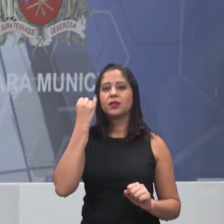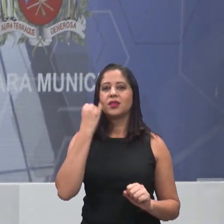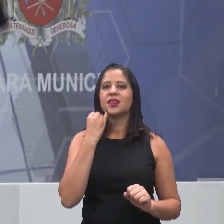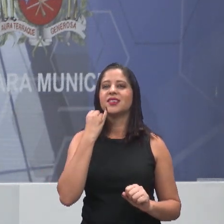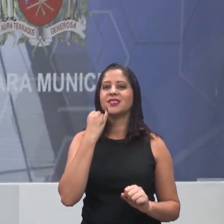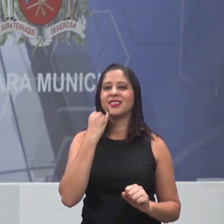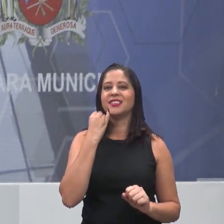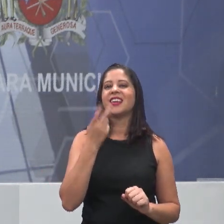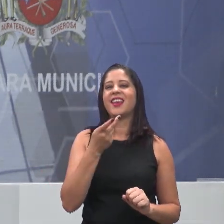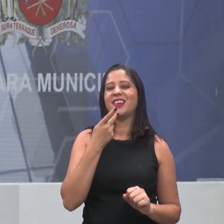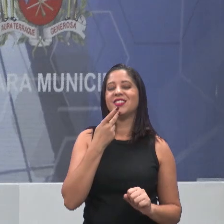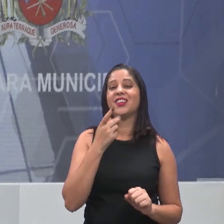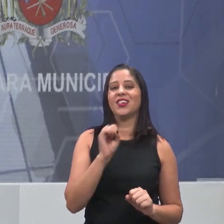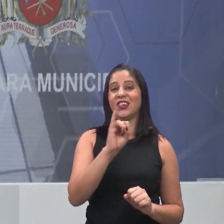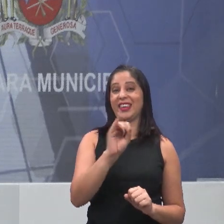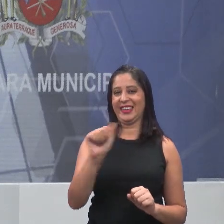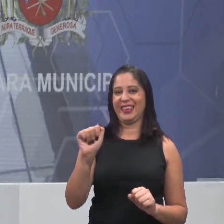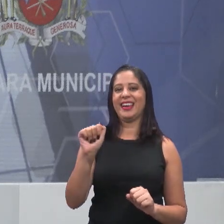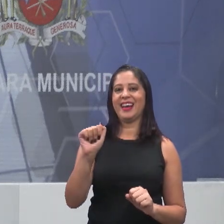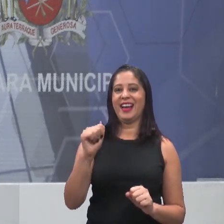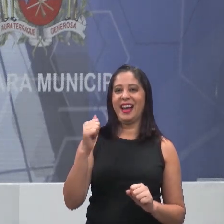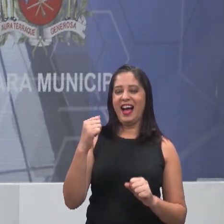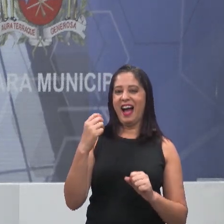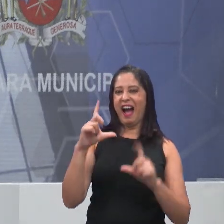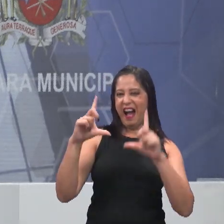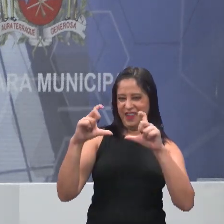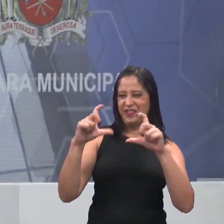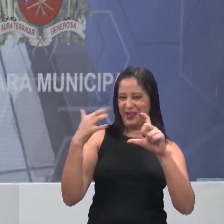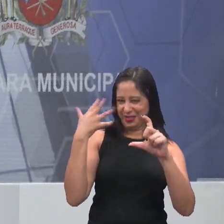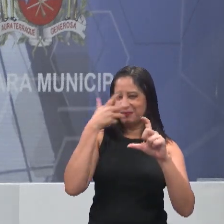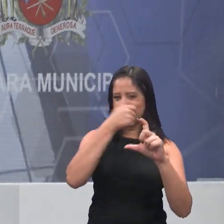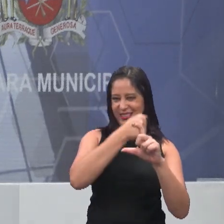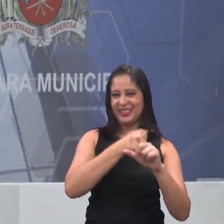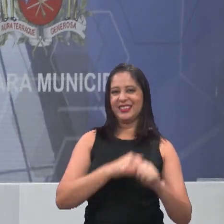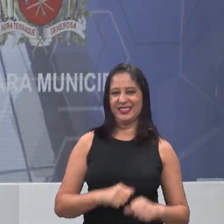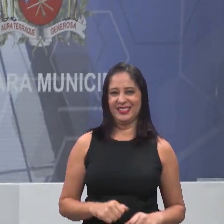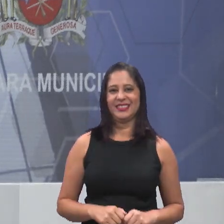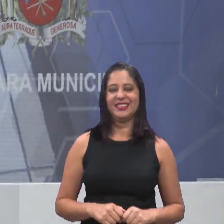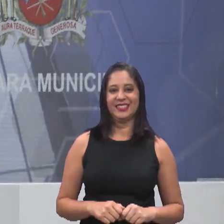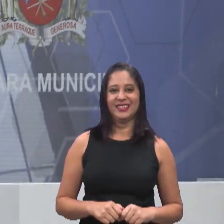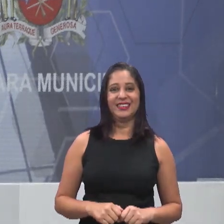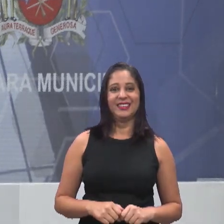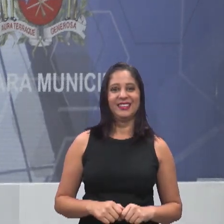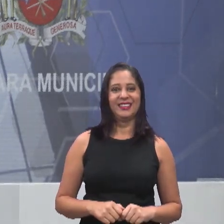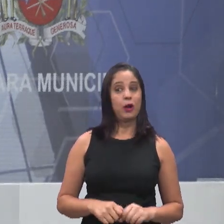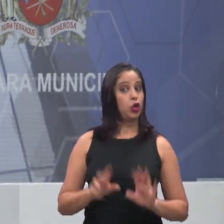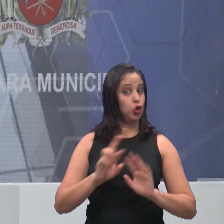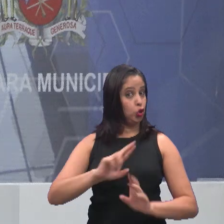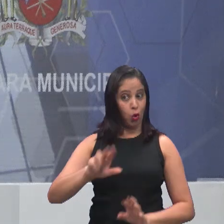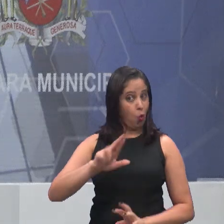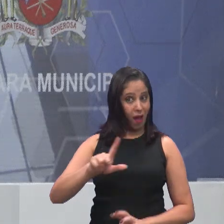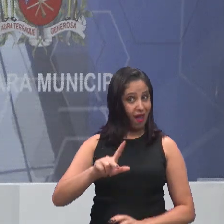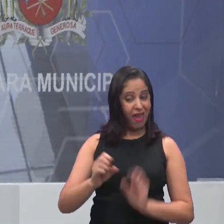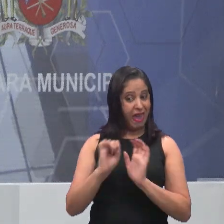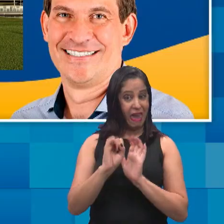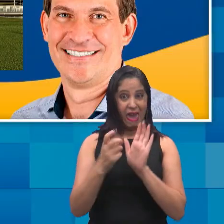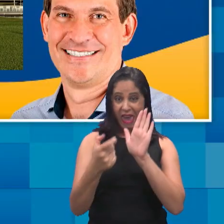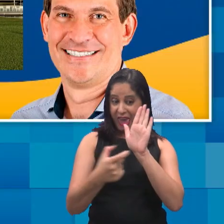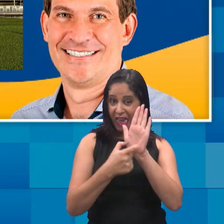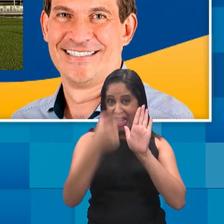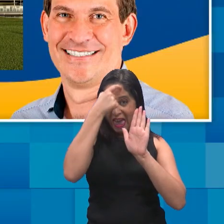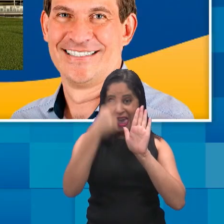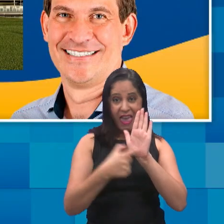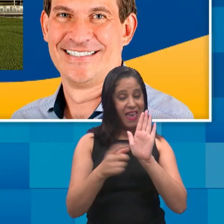aqui da inteligência artificial. Realmente a foto ficou bonita, né, vereador? E não é inteligência artificial, né? O